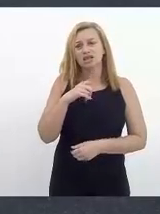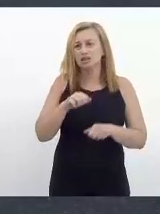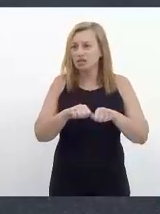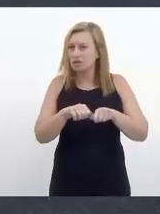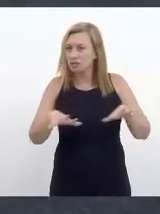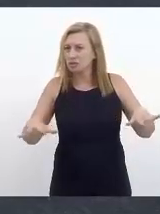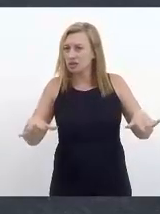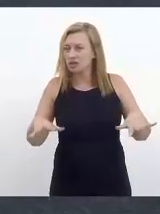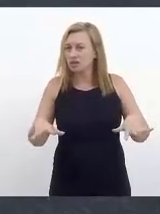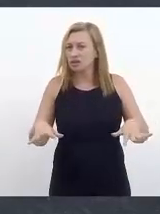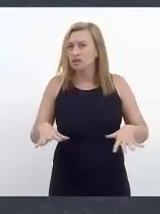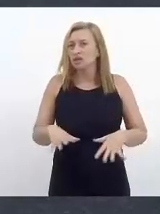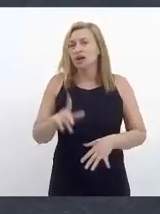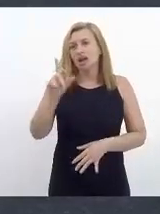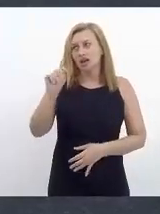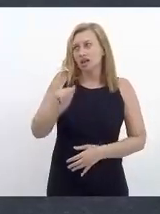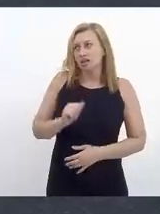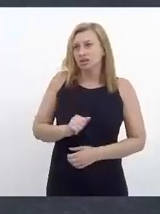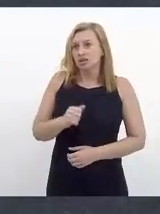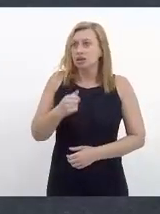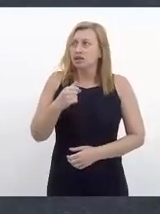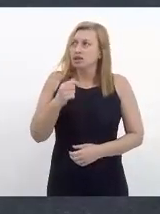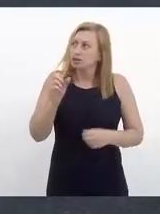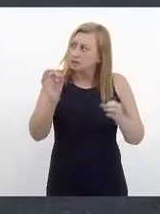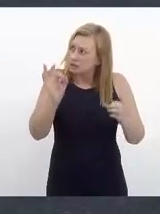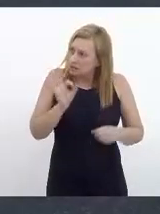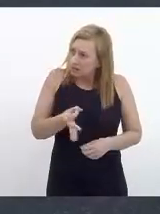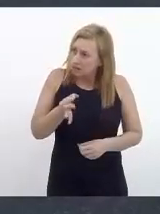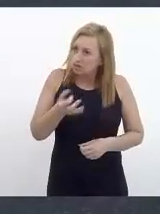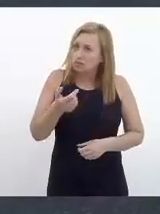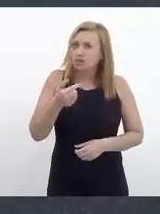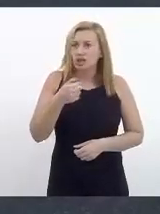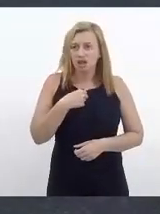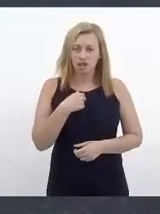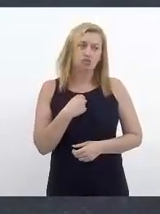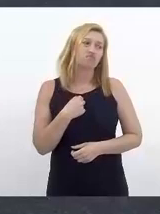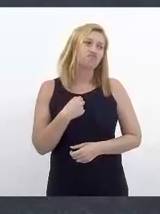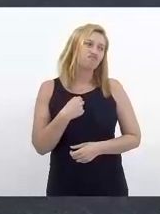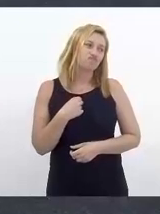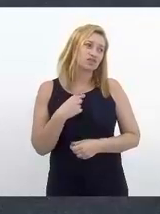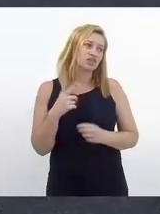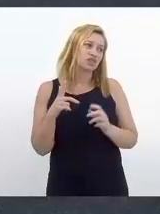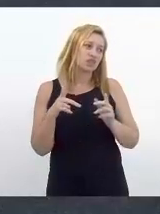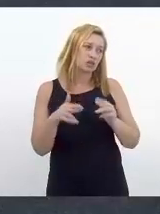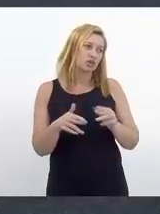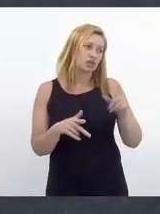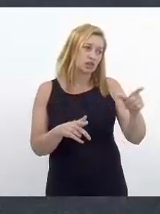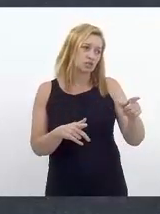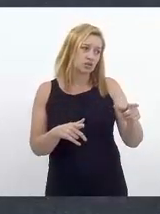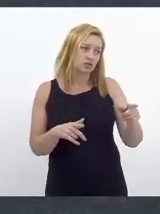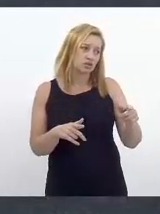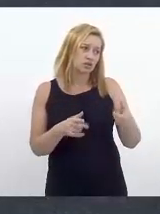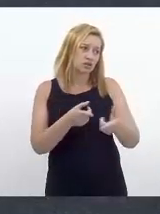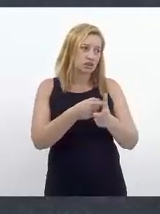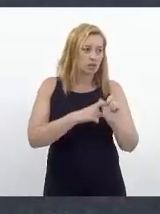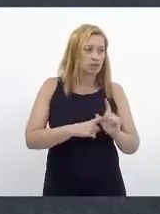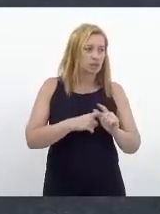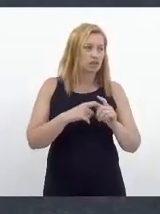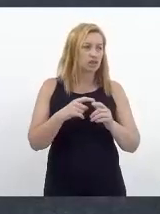pandemia, Lana, eu possivelmente seria uma dessas pessoas dependendo do auxílio